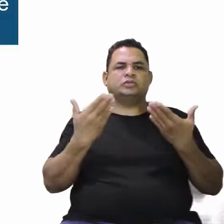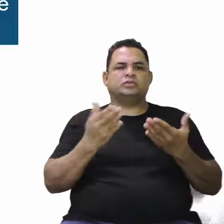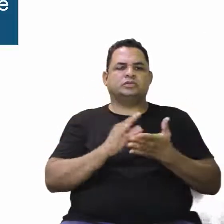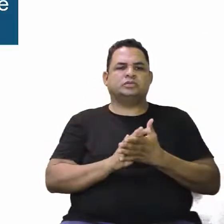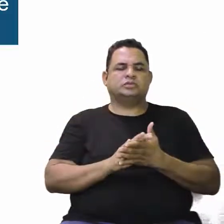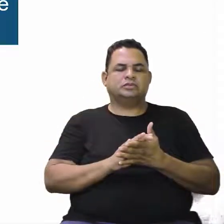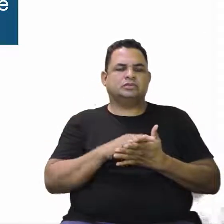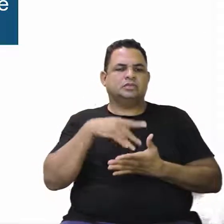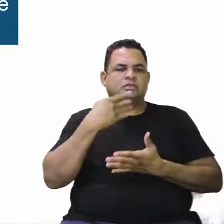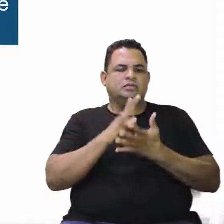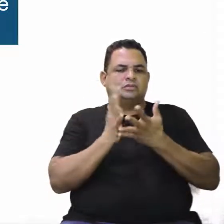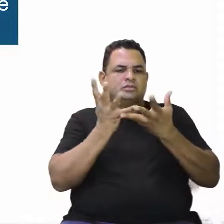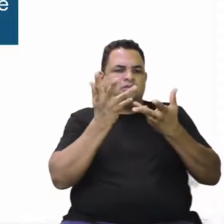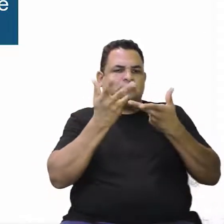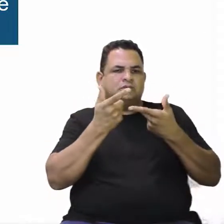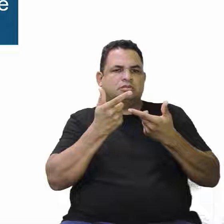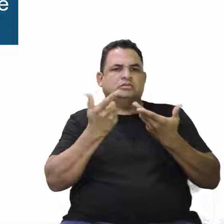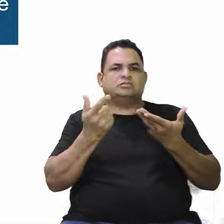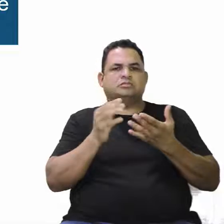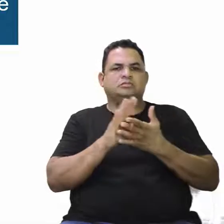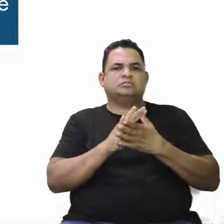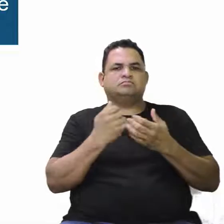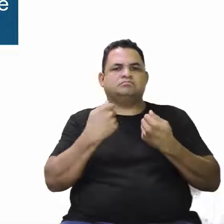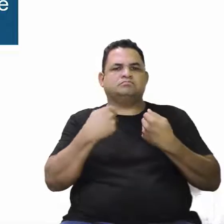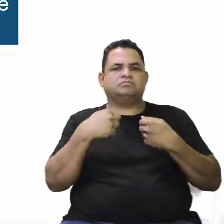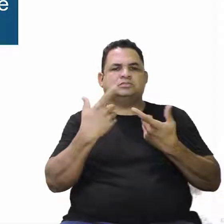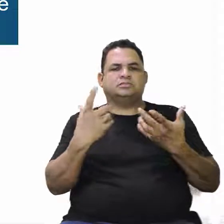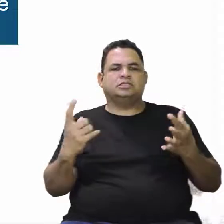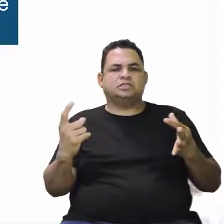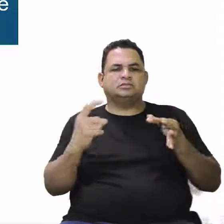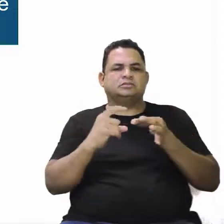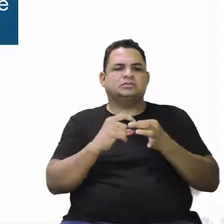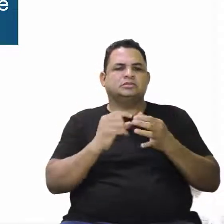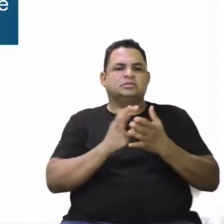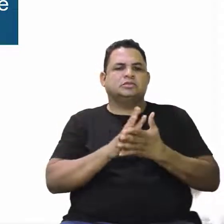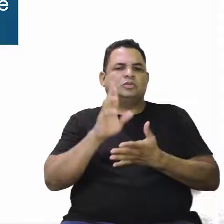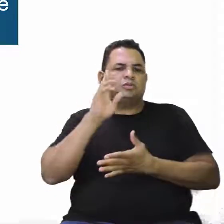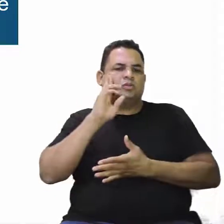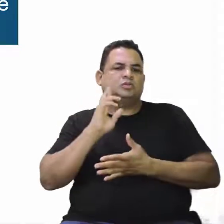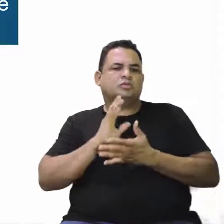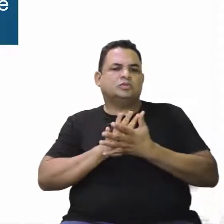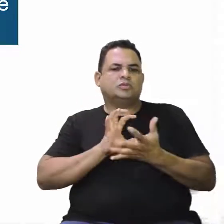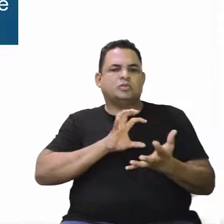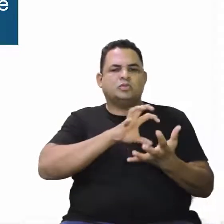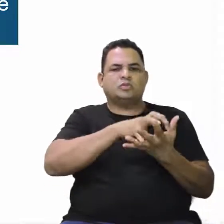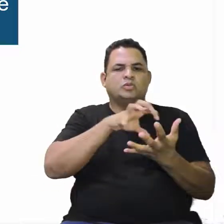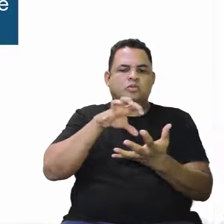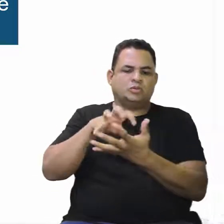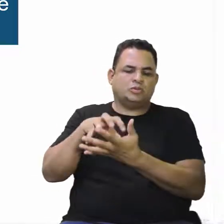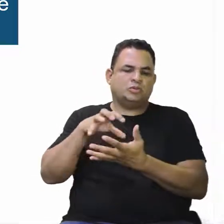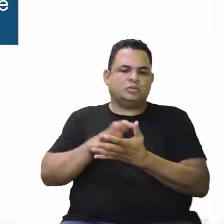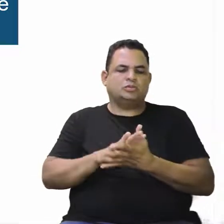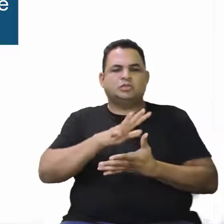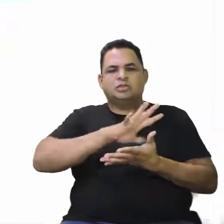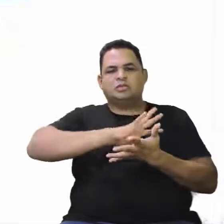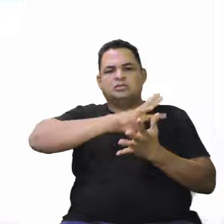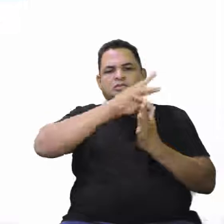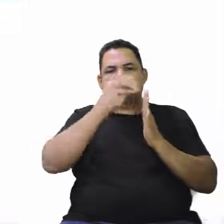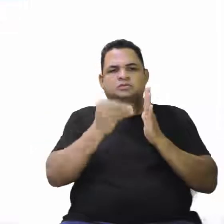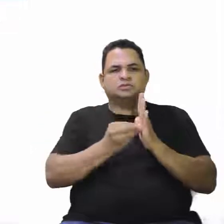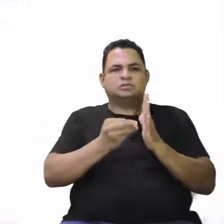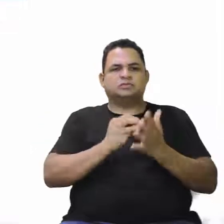das habilidades, a gente sempre está associando aí a questão da Rondônia com a ocupação da Amazônia.